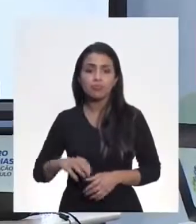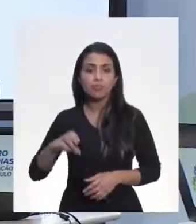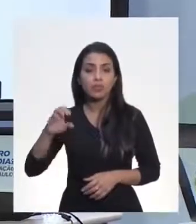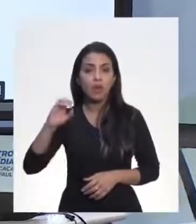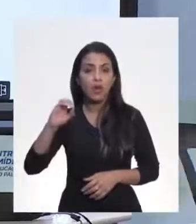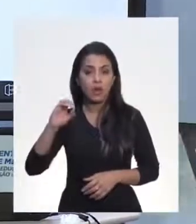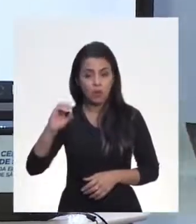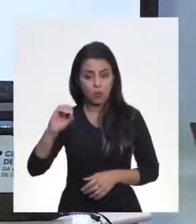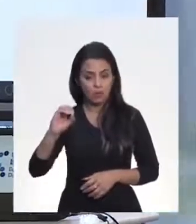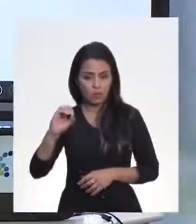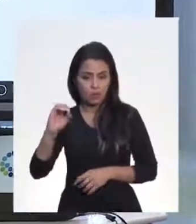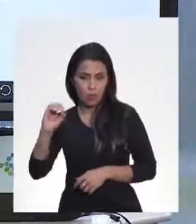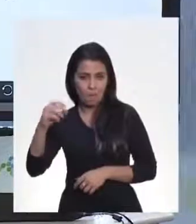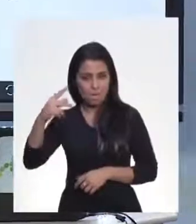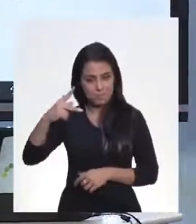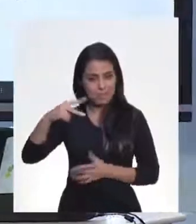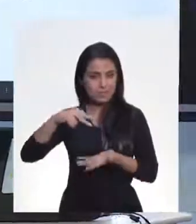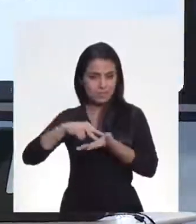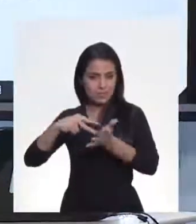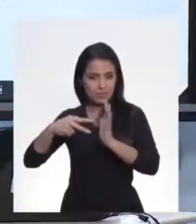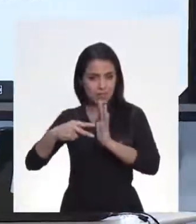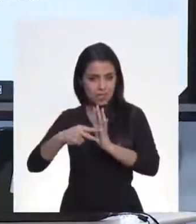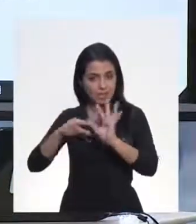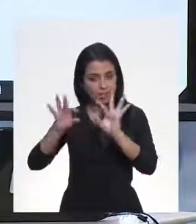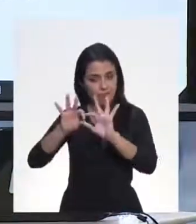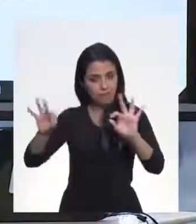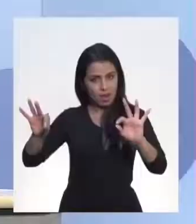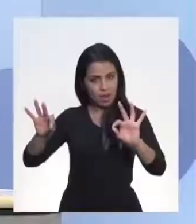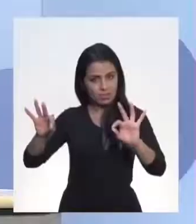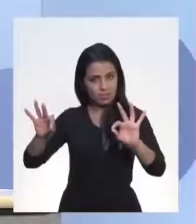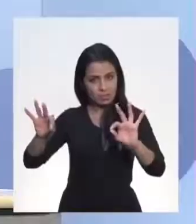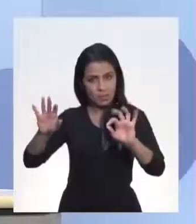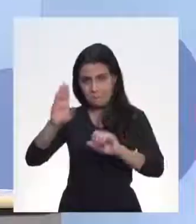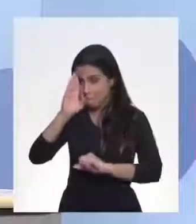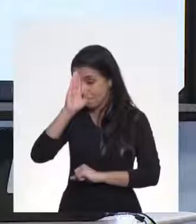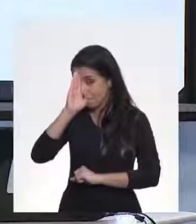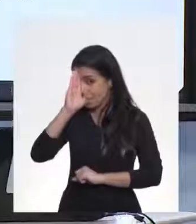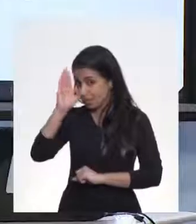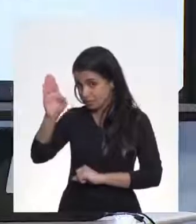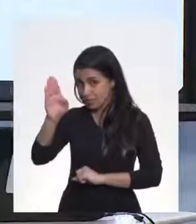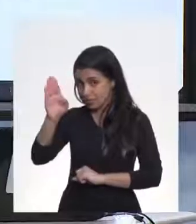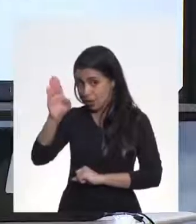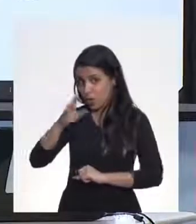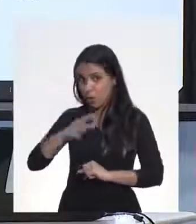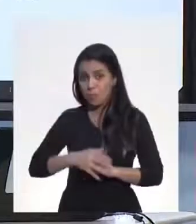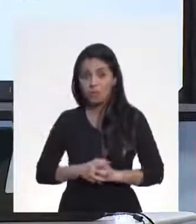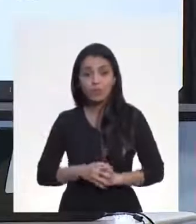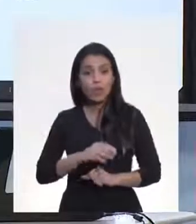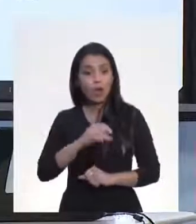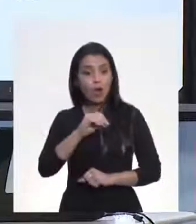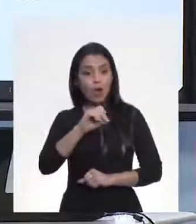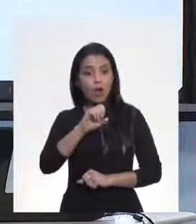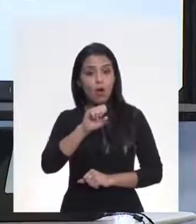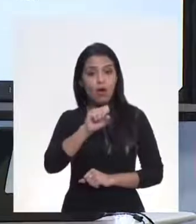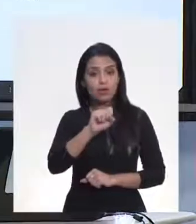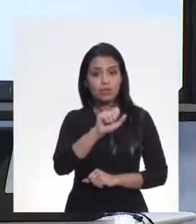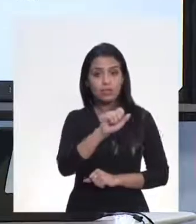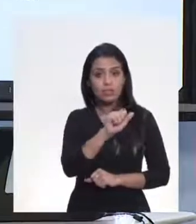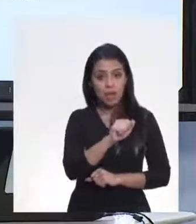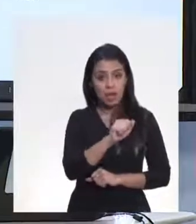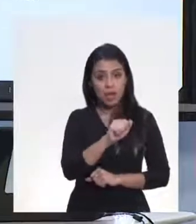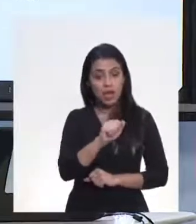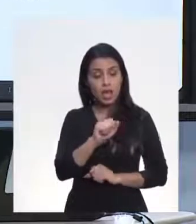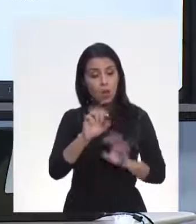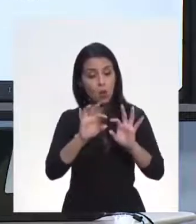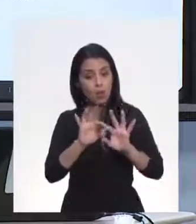OP. Então, mesmo que a professora Mônica tenha colocado para vocês no primeiro slide lá, que você precisa de uma oração principal e